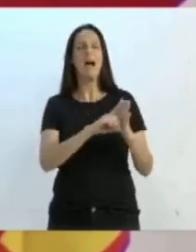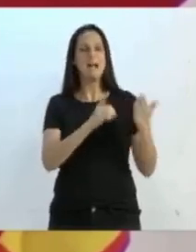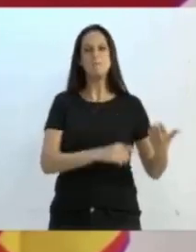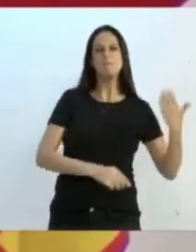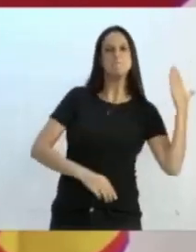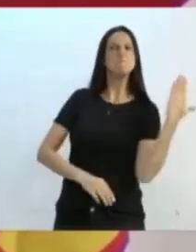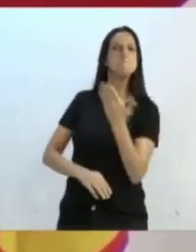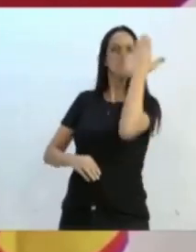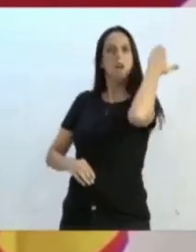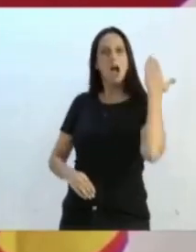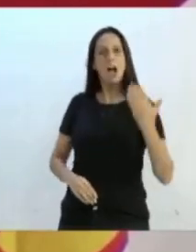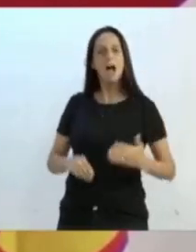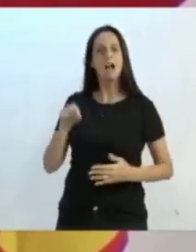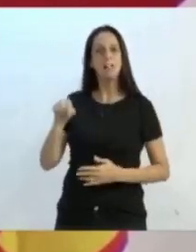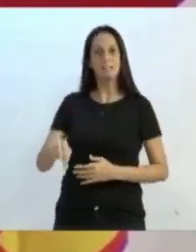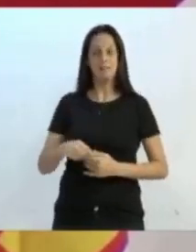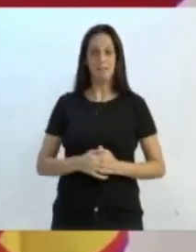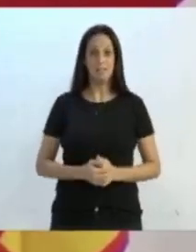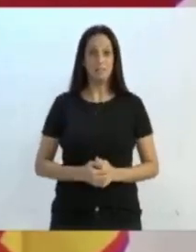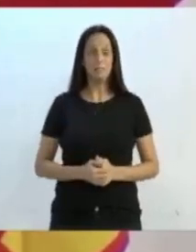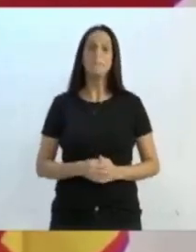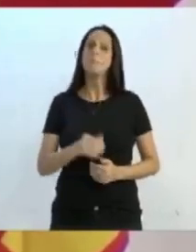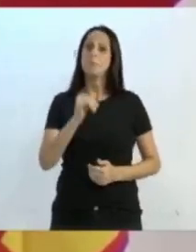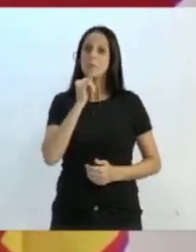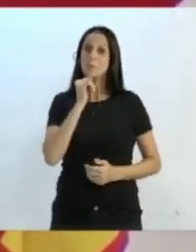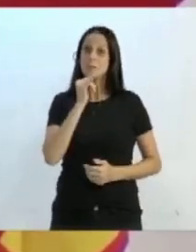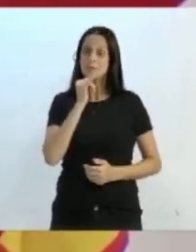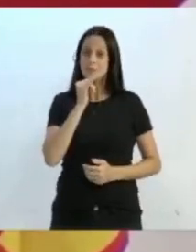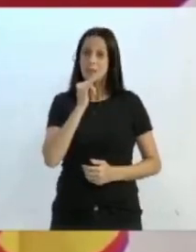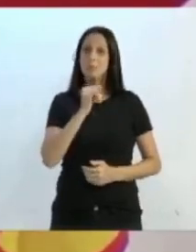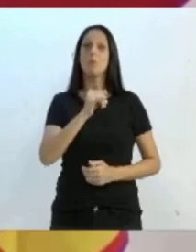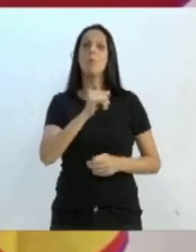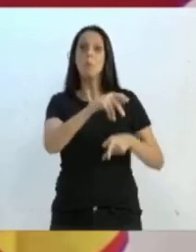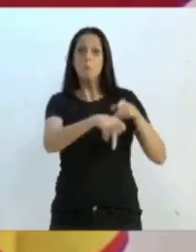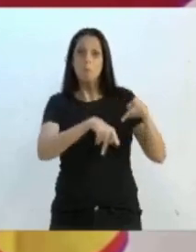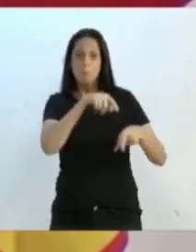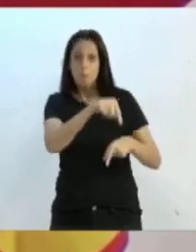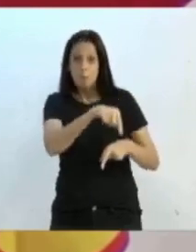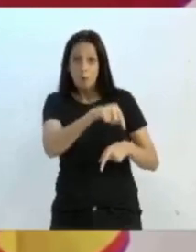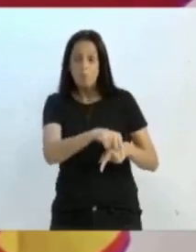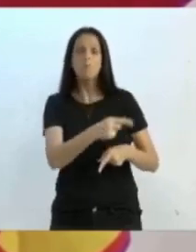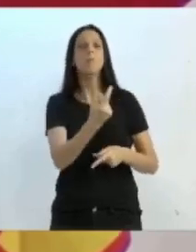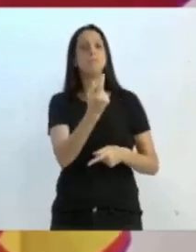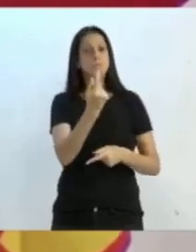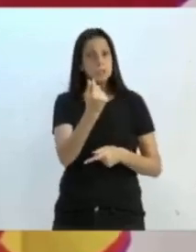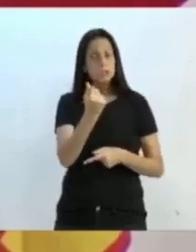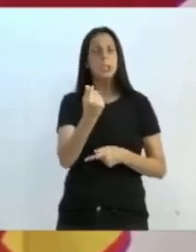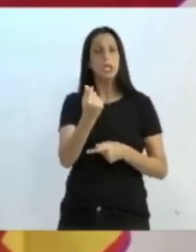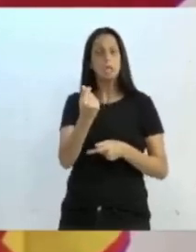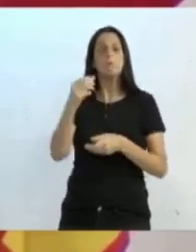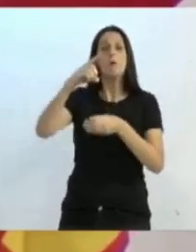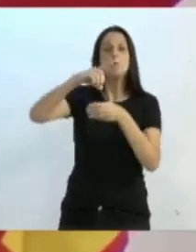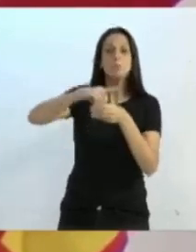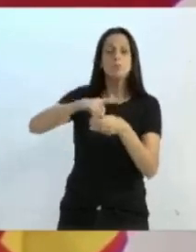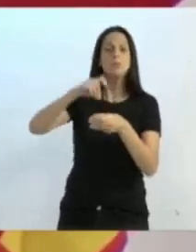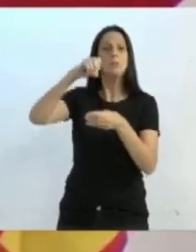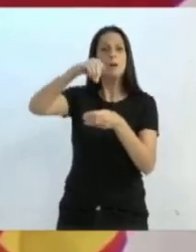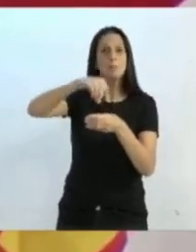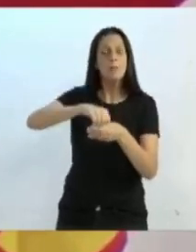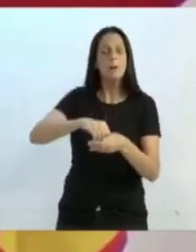quando se tributa uma igreja, se tributa aquele povo que voluntariamente contribui para as ações da igreja, para alcançar mais